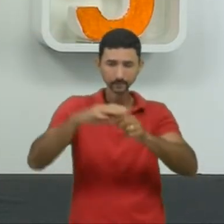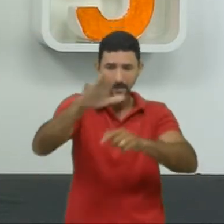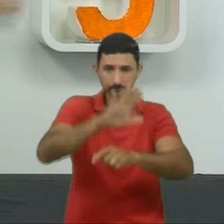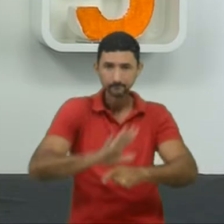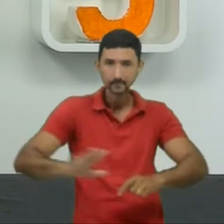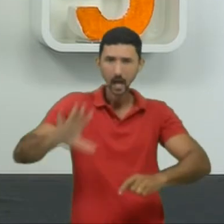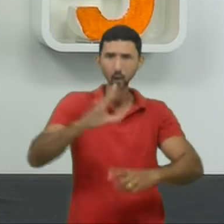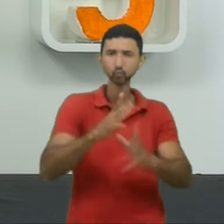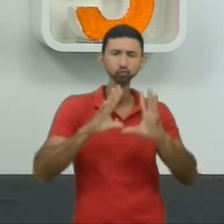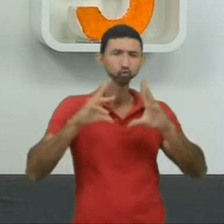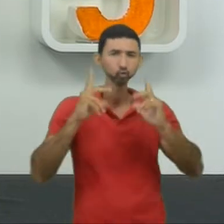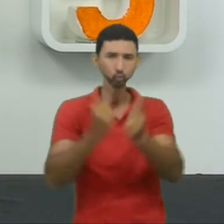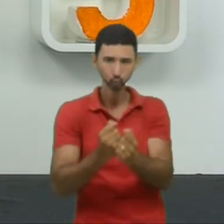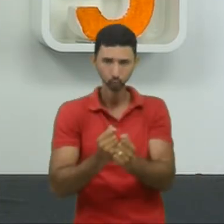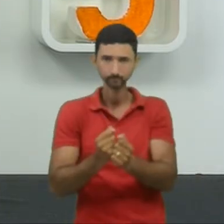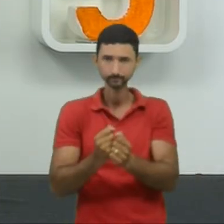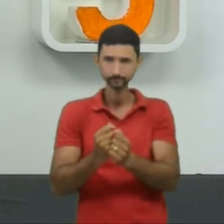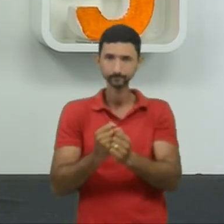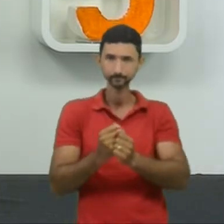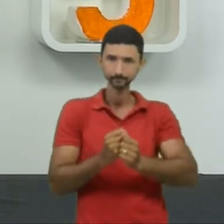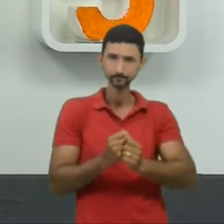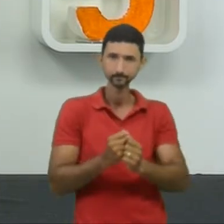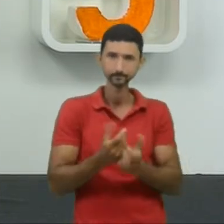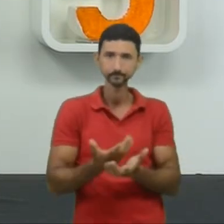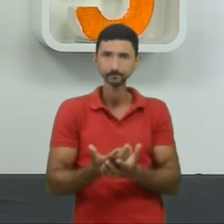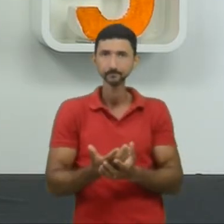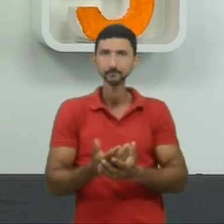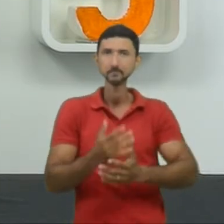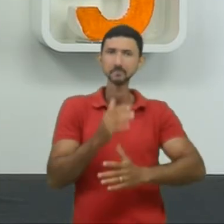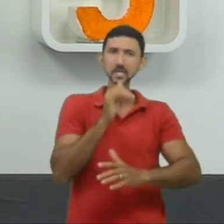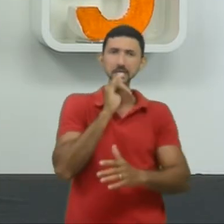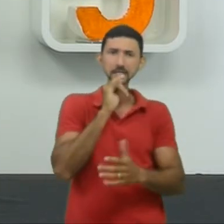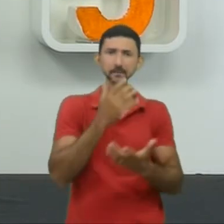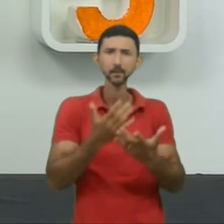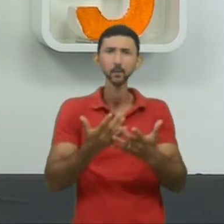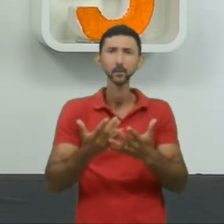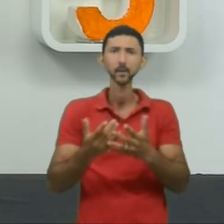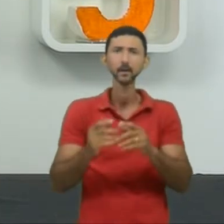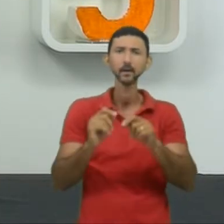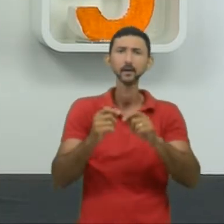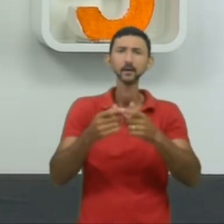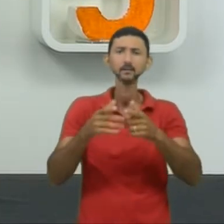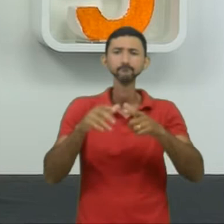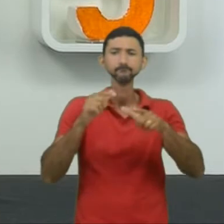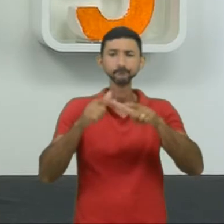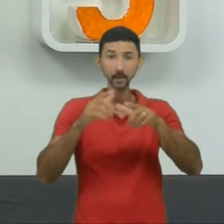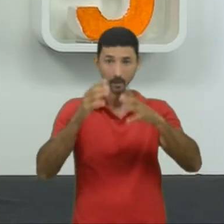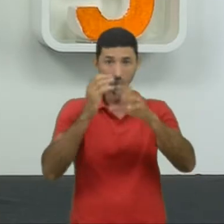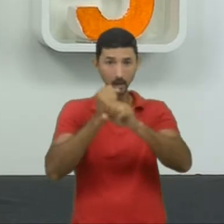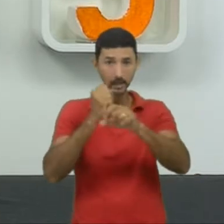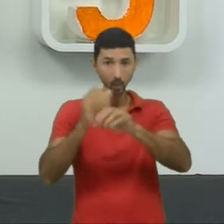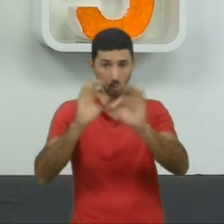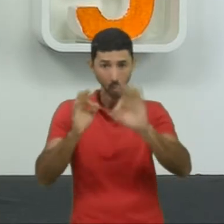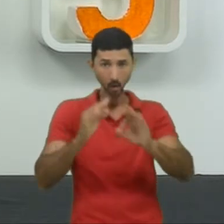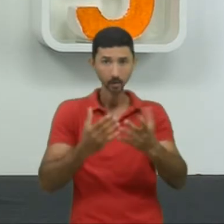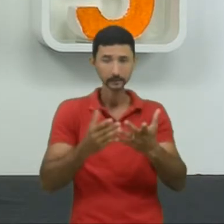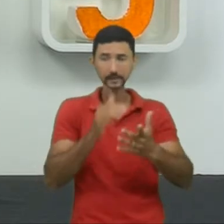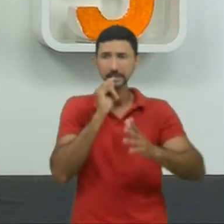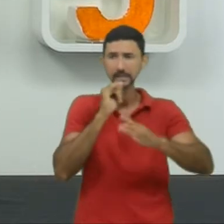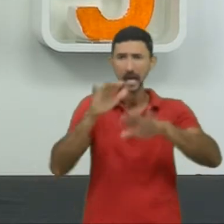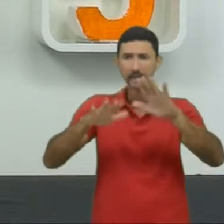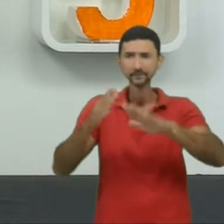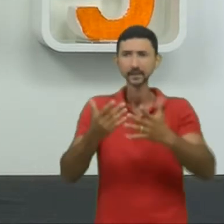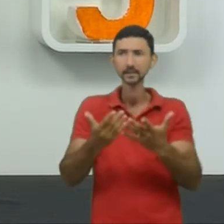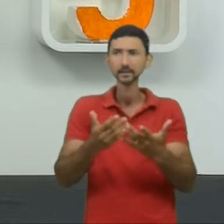todas essas informações, certo? Que se trabalha corretamente, claro, porque você pode, de